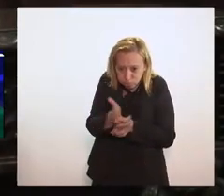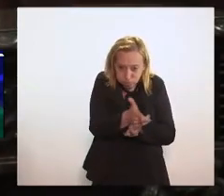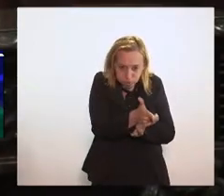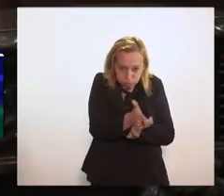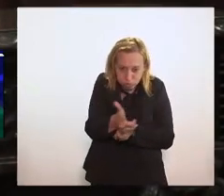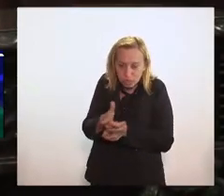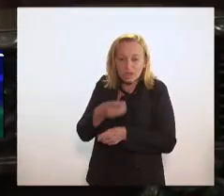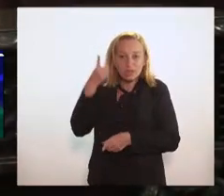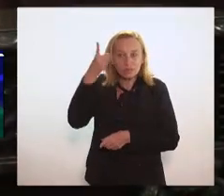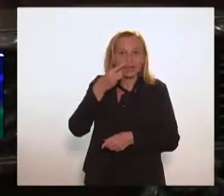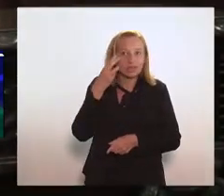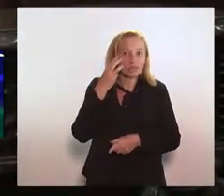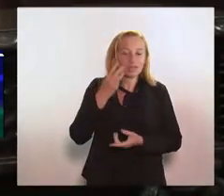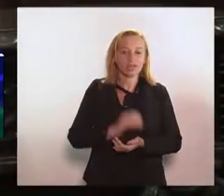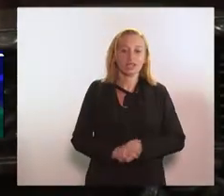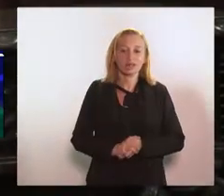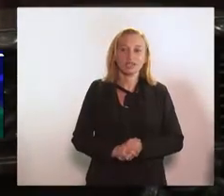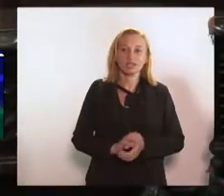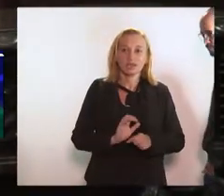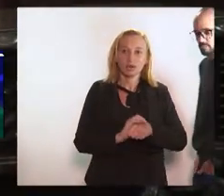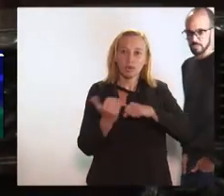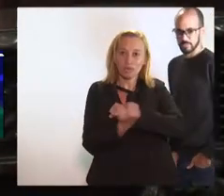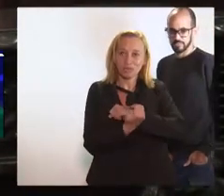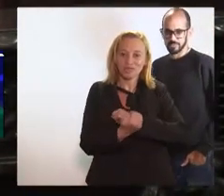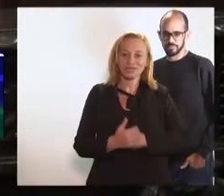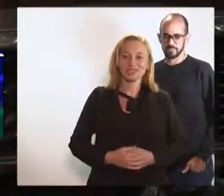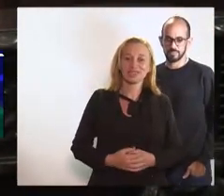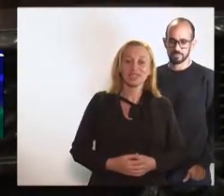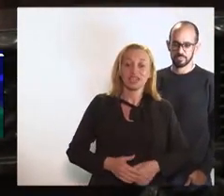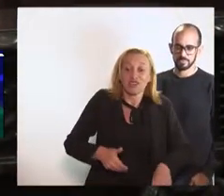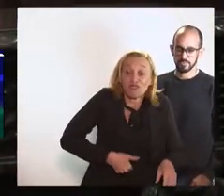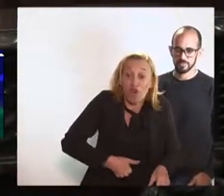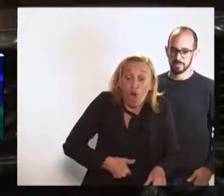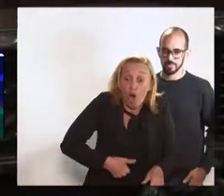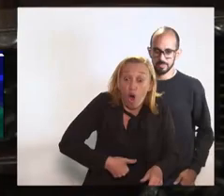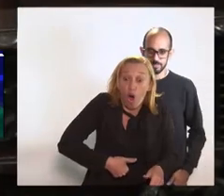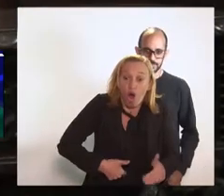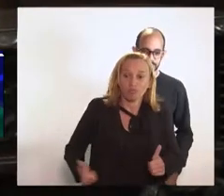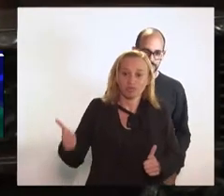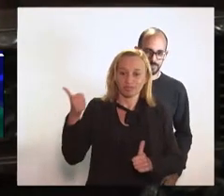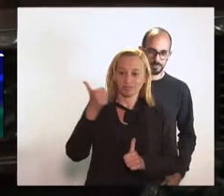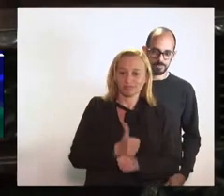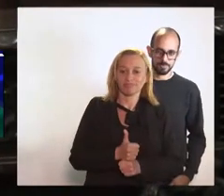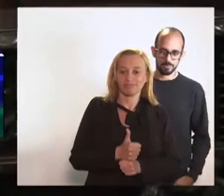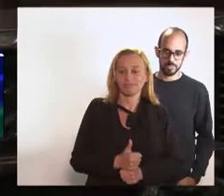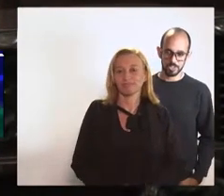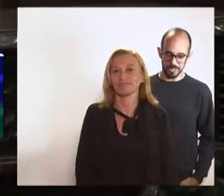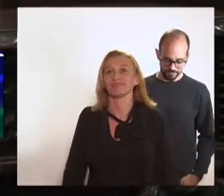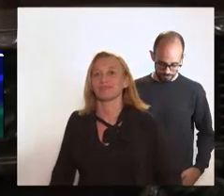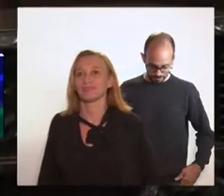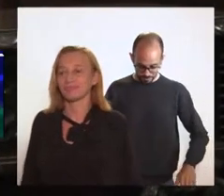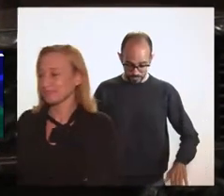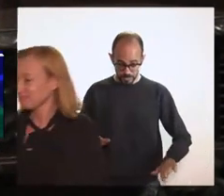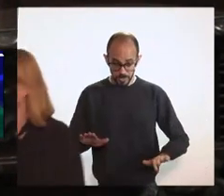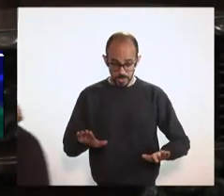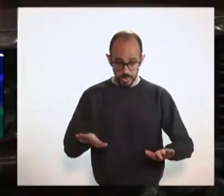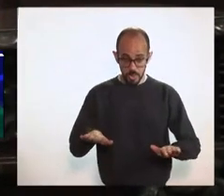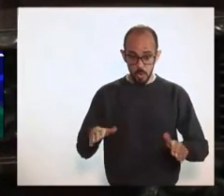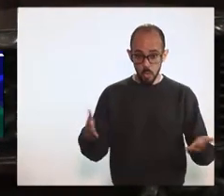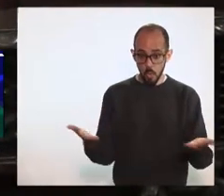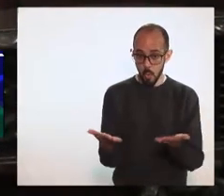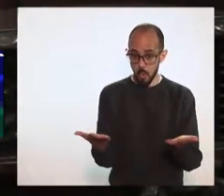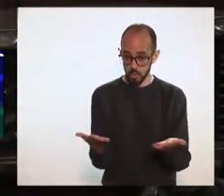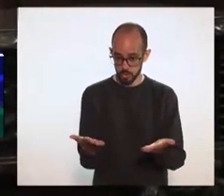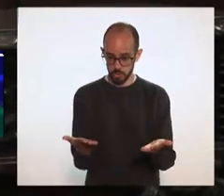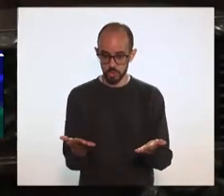Carneiro, tiro, Covid e fome dentro das favelas do Rio de Janeiro. Hoje mesmo, na tarde de